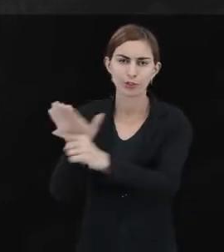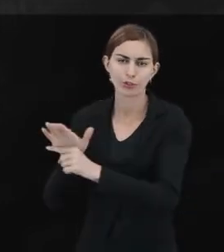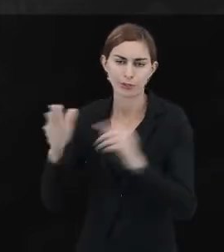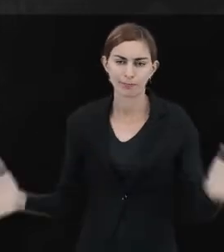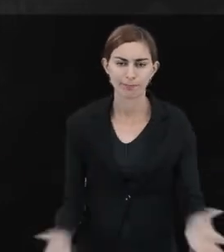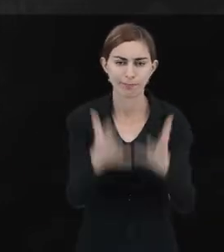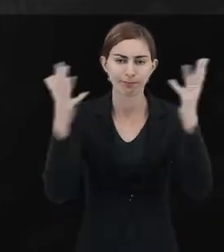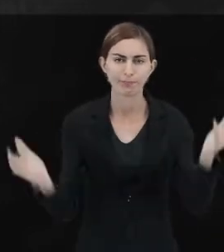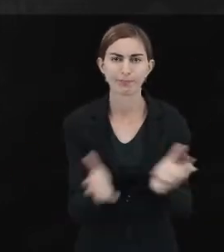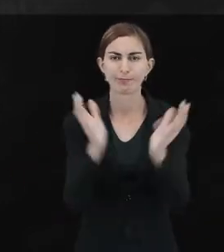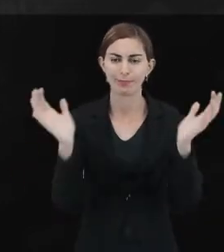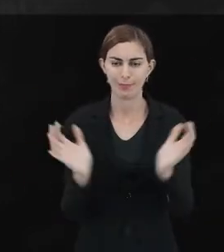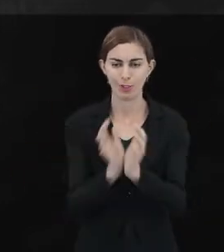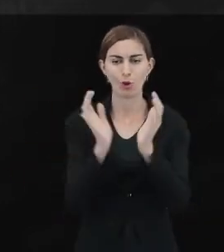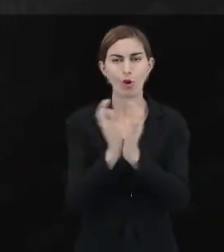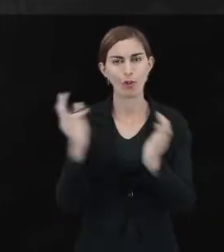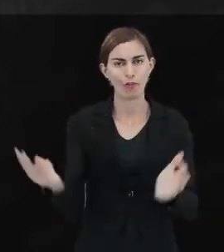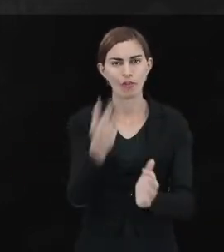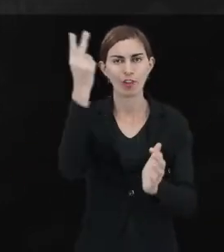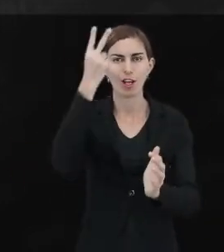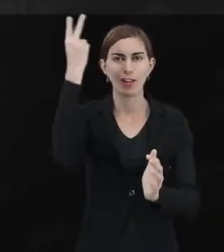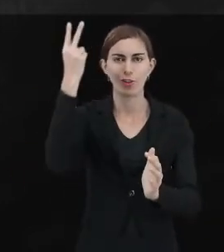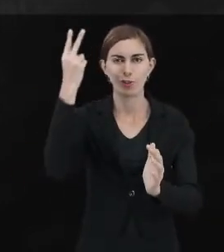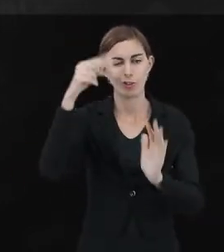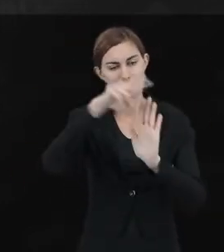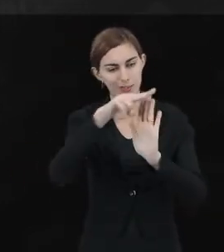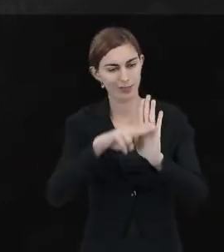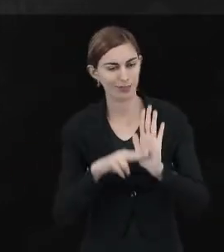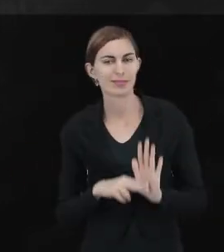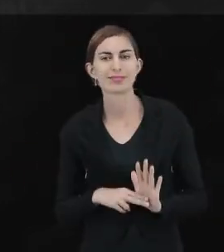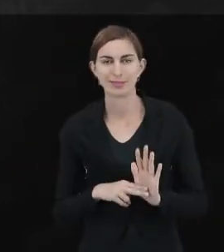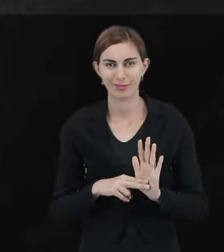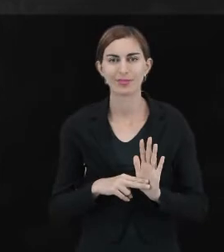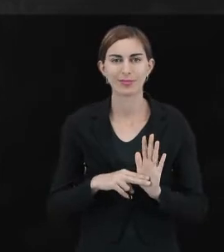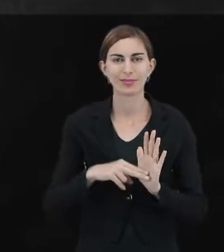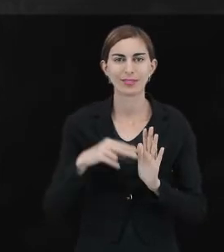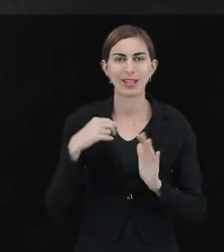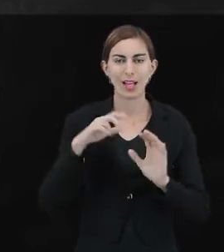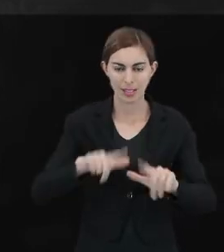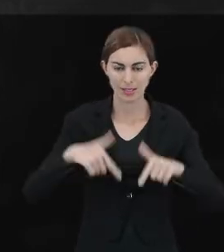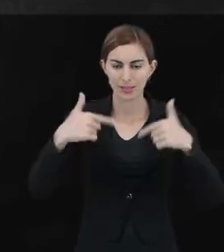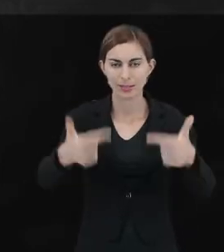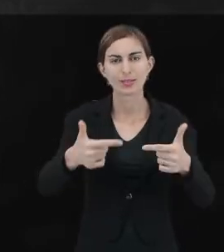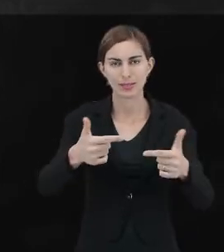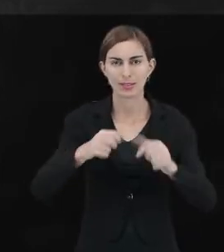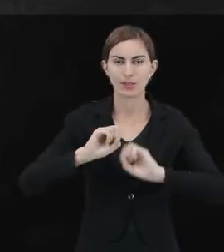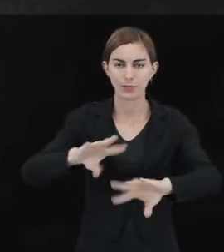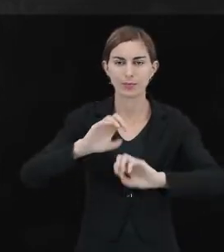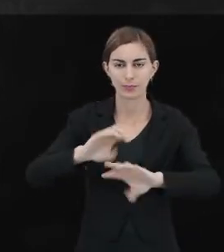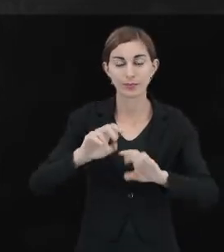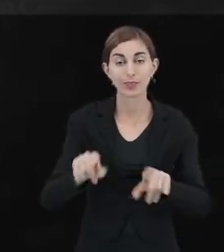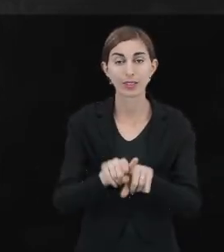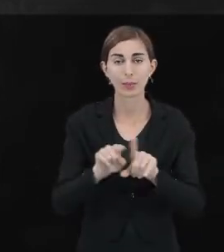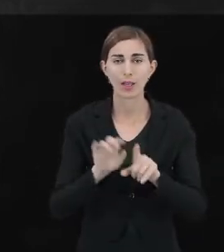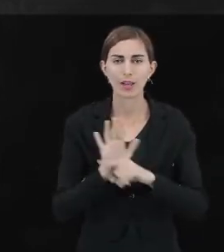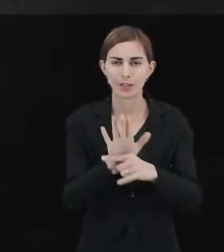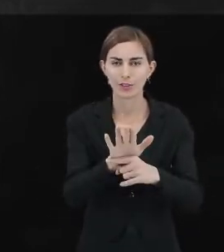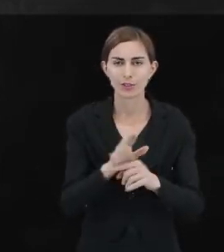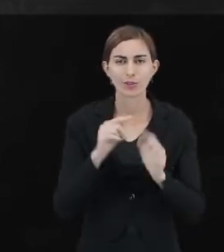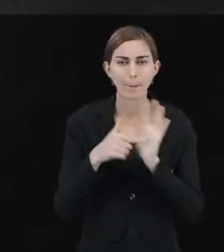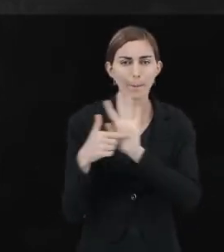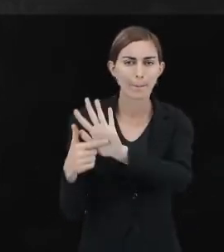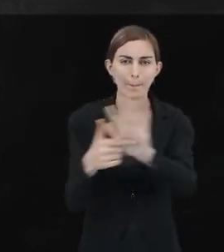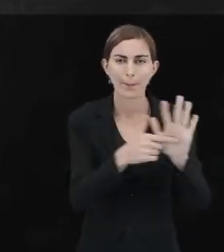definir coletivamente os valores e princípios norteadores das ações educativas e também ajuda a sinalizar